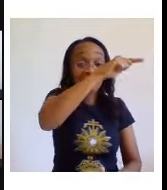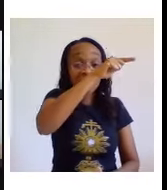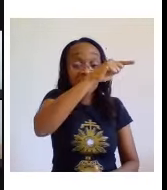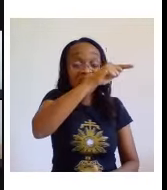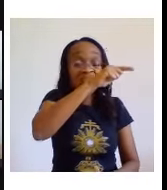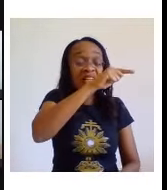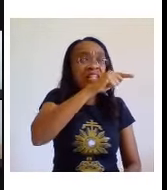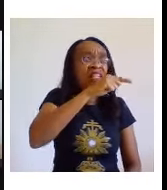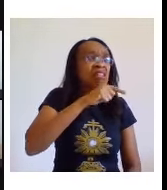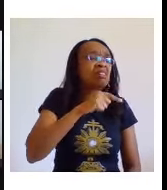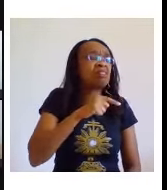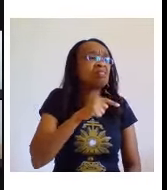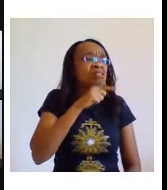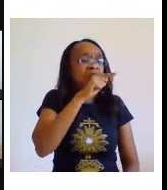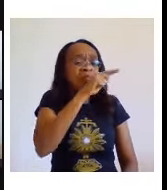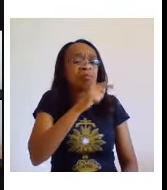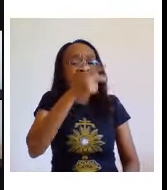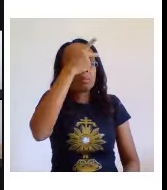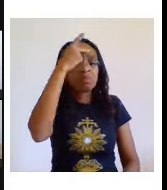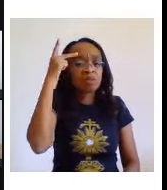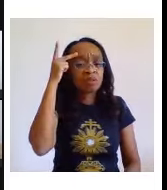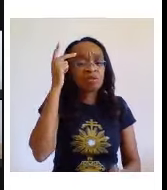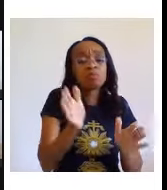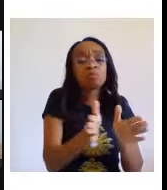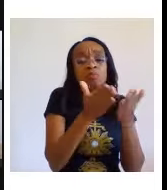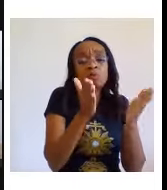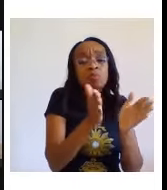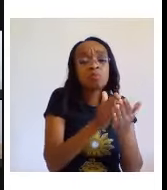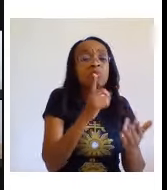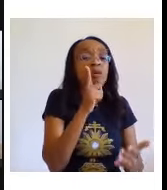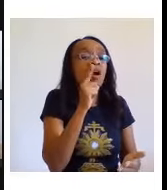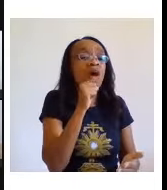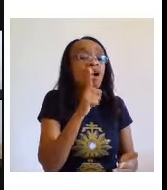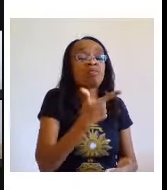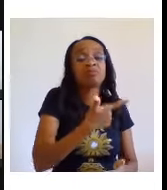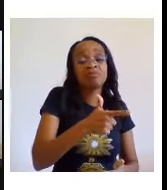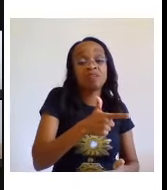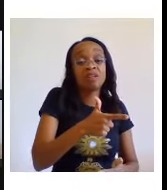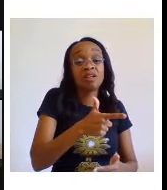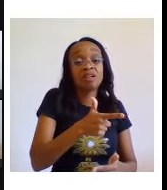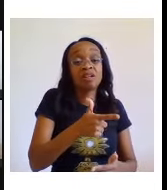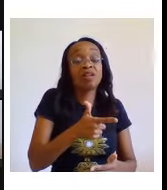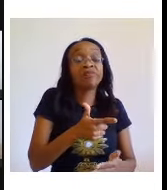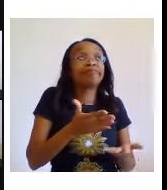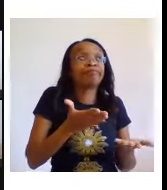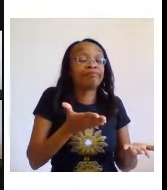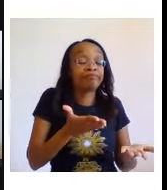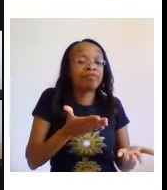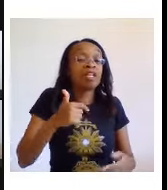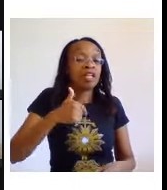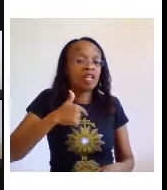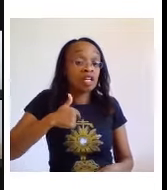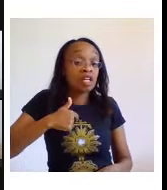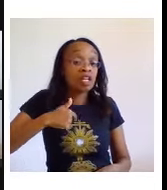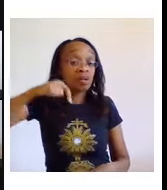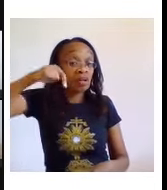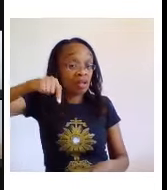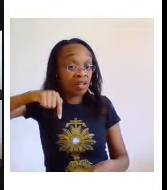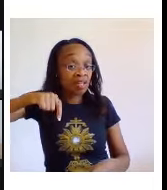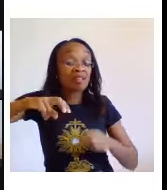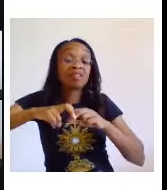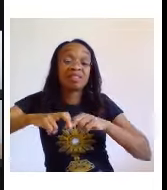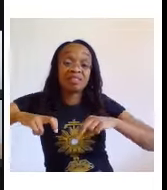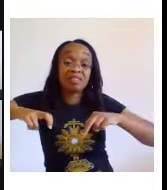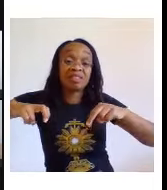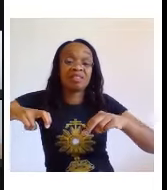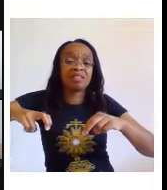daqui a pouco eu vou jantar, tenho uma mesa farta, né? o quanto a pessoa